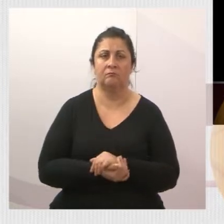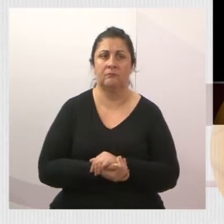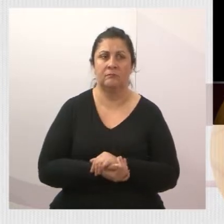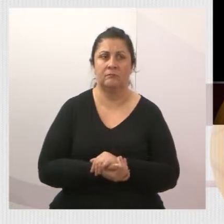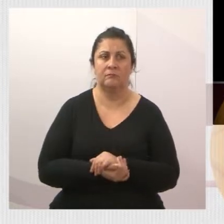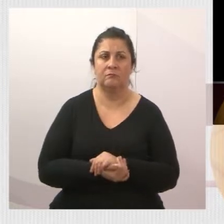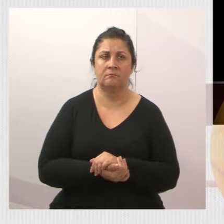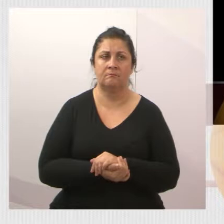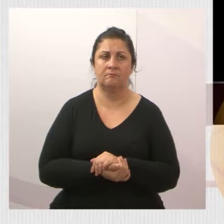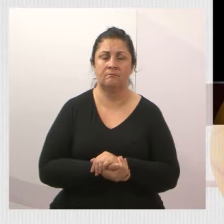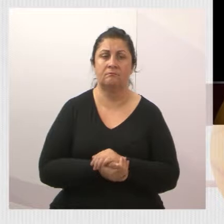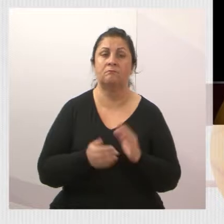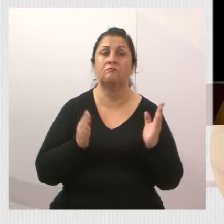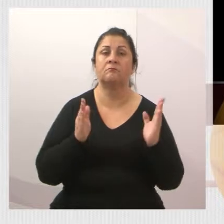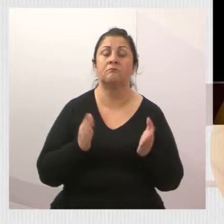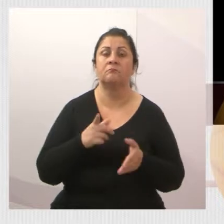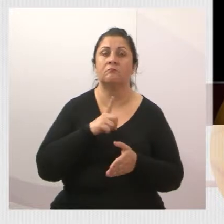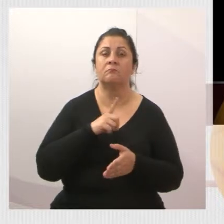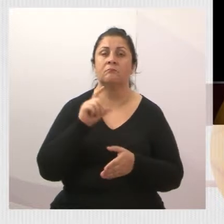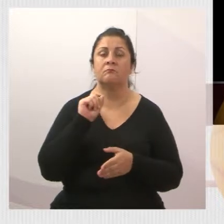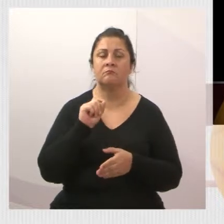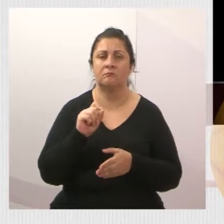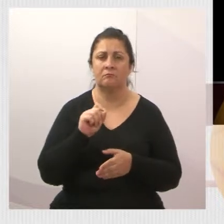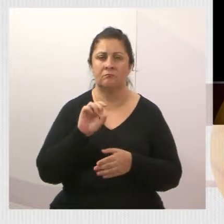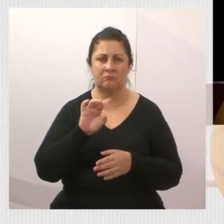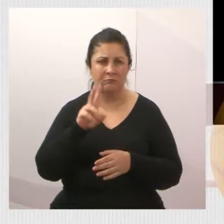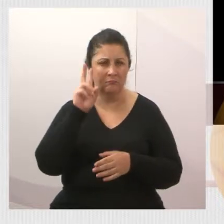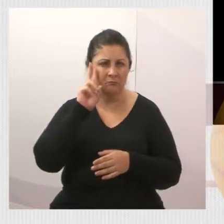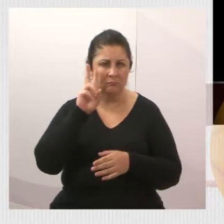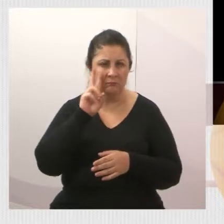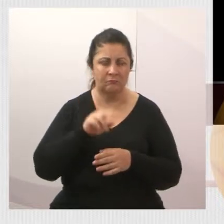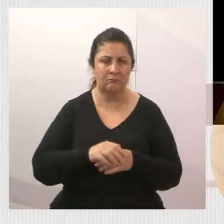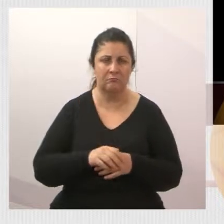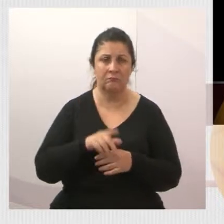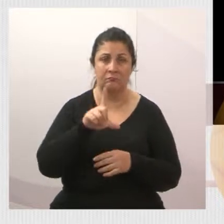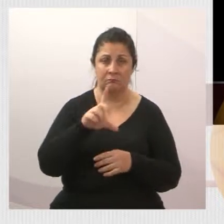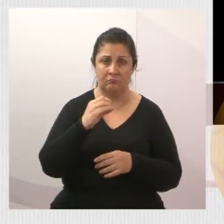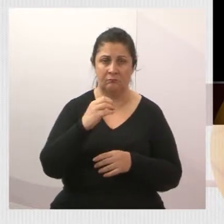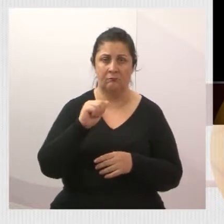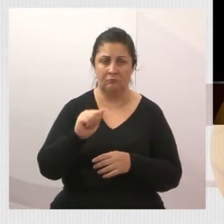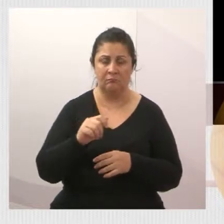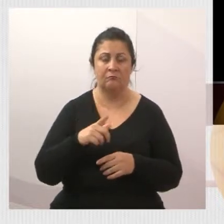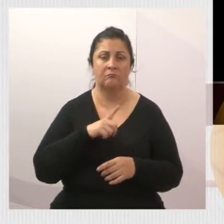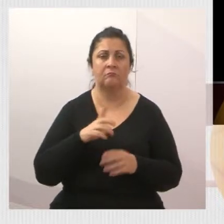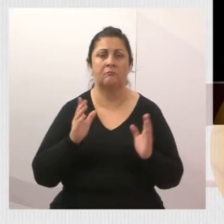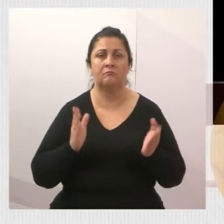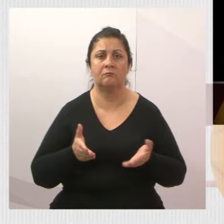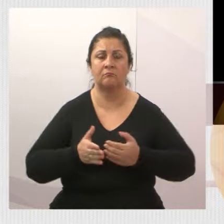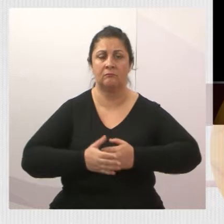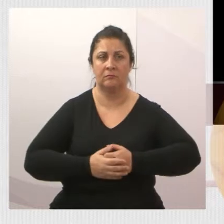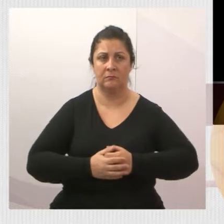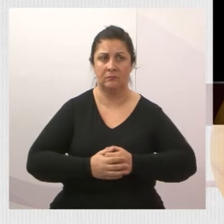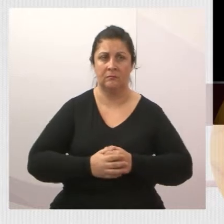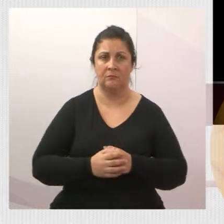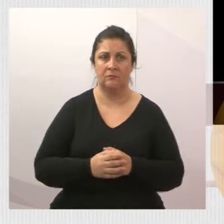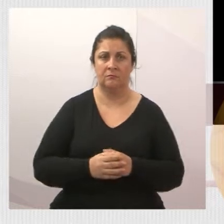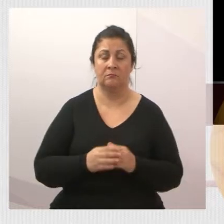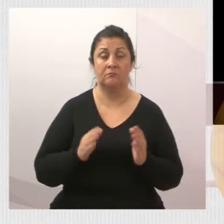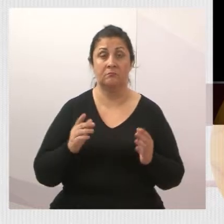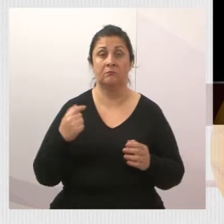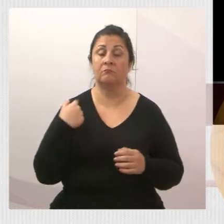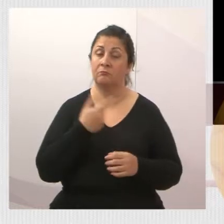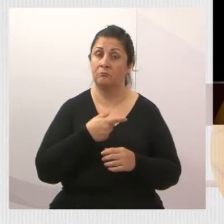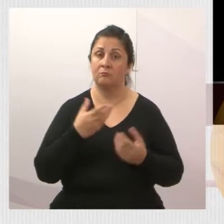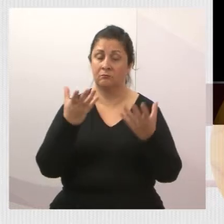O que a gente tem hoje, gente? É só para recordar um pouquinho, no LOA, a gente também tem hoje a casa, acho que foi um ganho